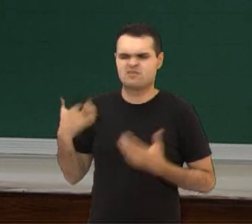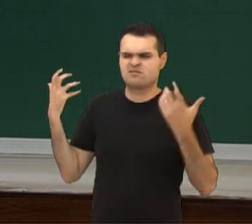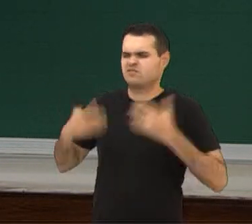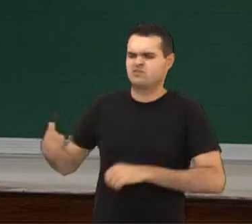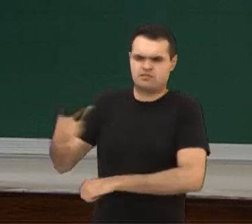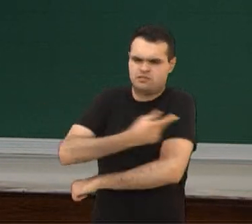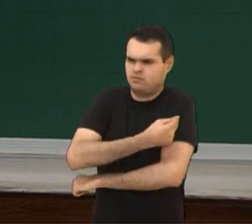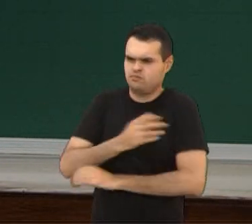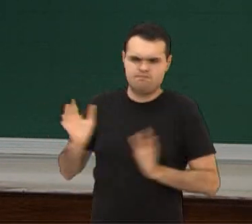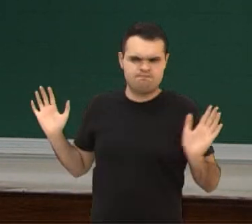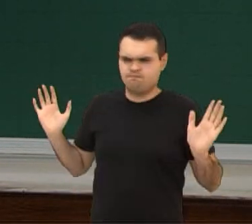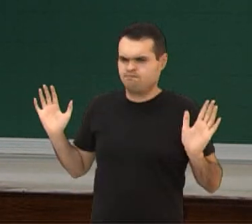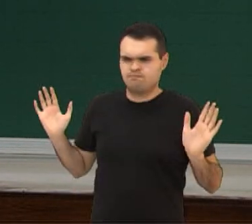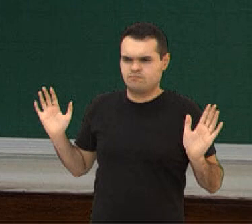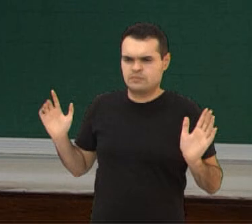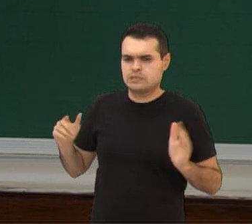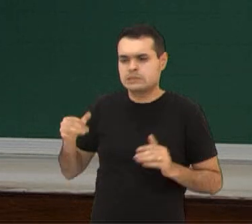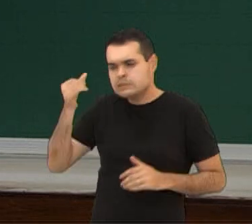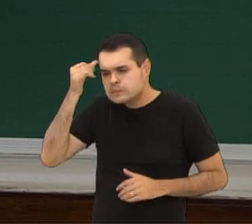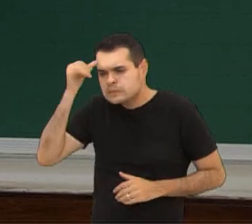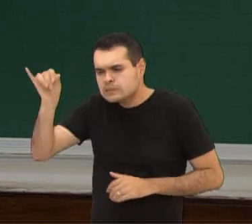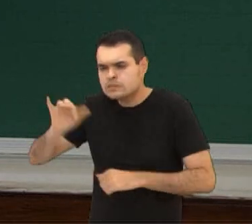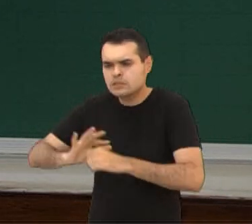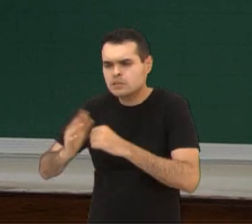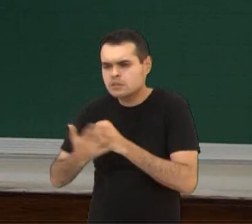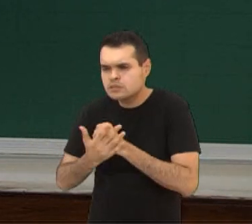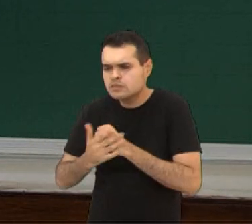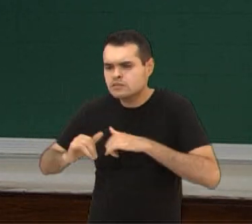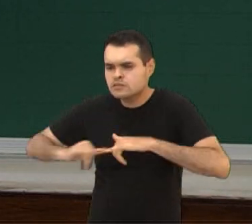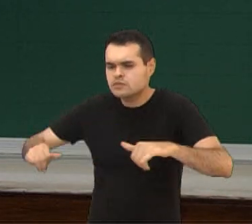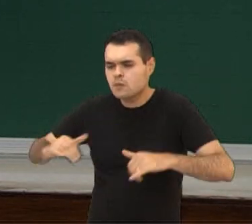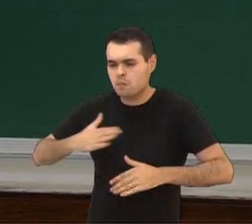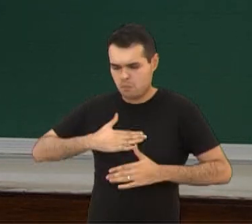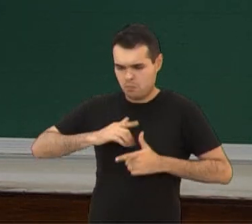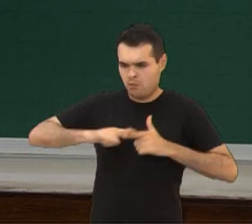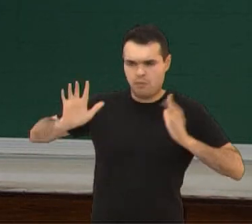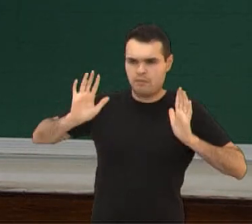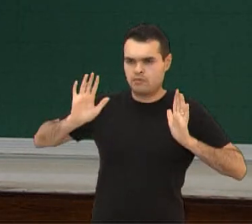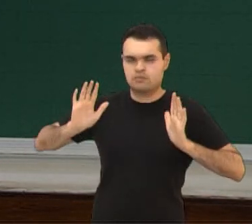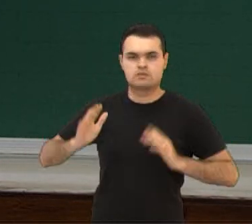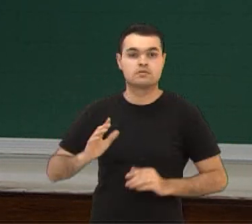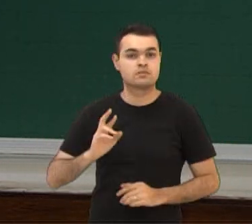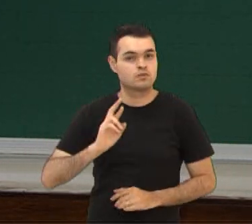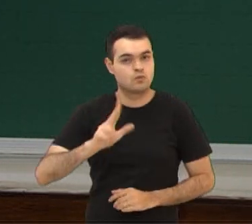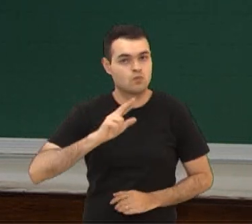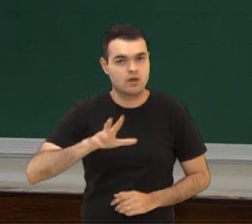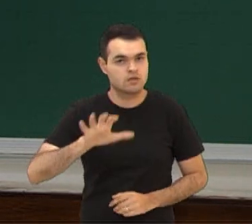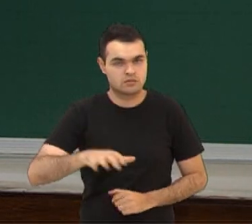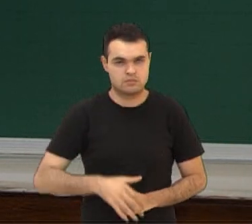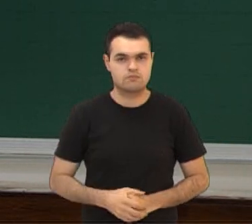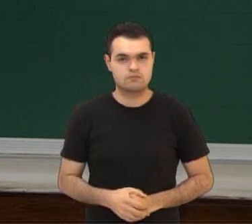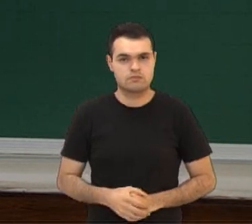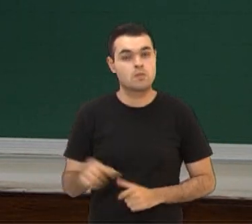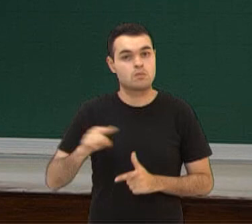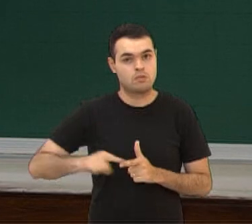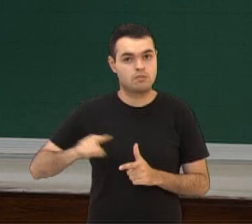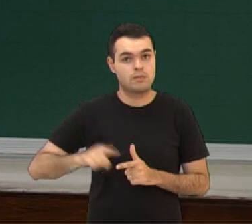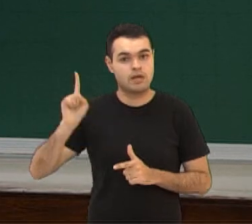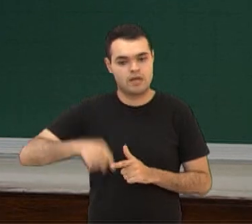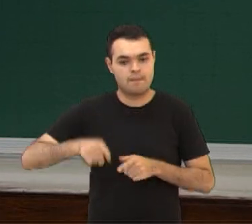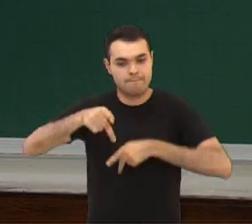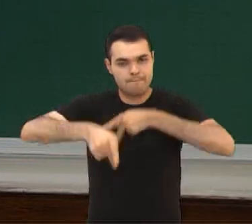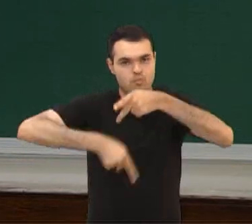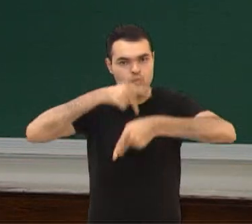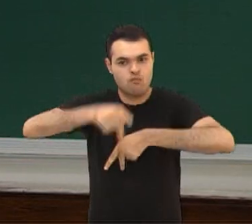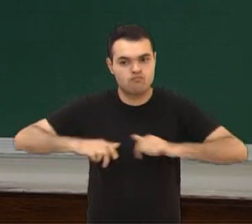vou tomar a vacina anti-coronavírus, é um direito meu, é um problema meu. Não é bem assim que funciona, gente. Esse caso é um problema de saúde